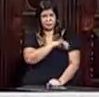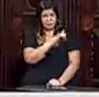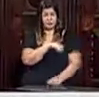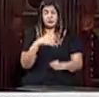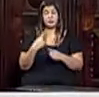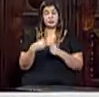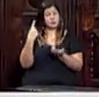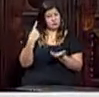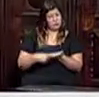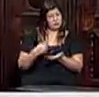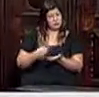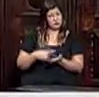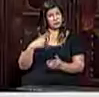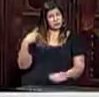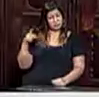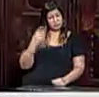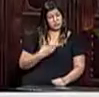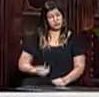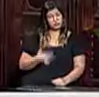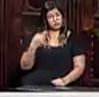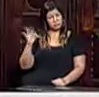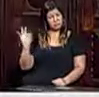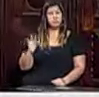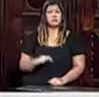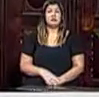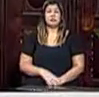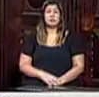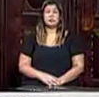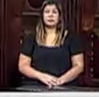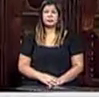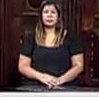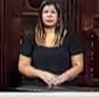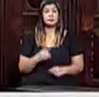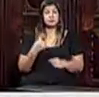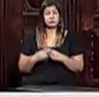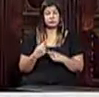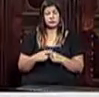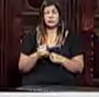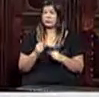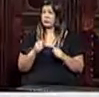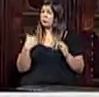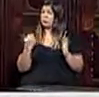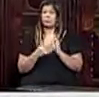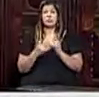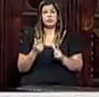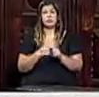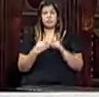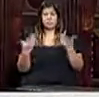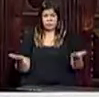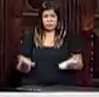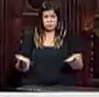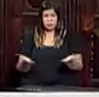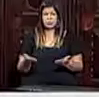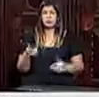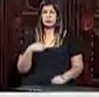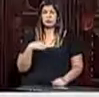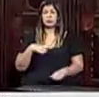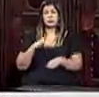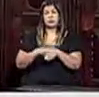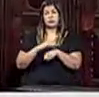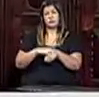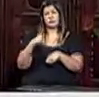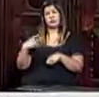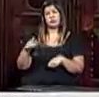foi fiadora, que a União foi patrocinadora, porque toda a dívida que temos hoje está vinculada